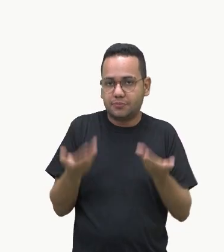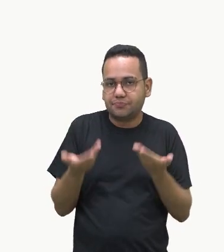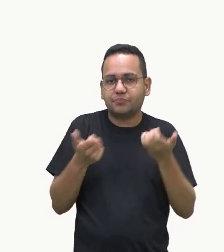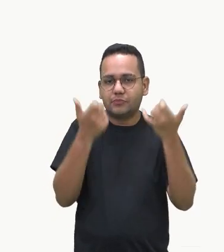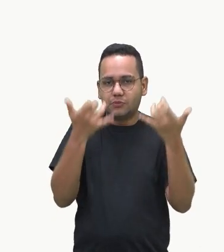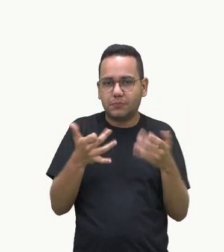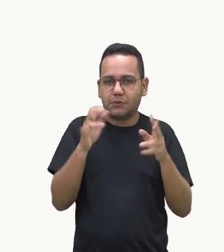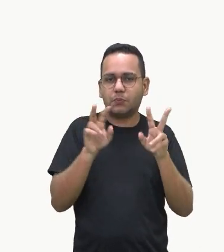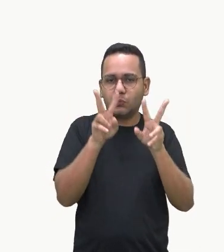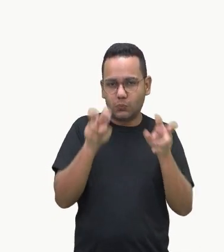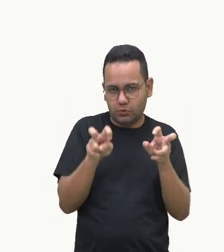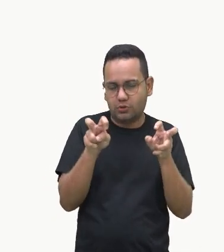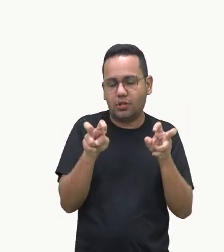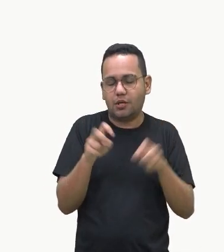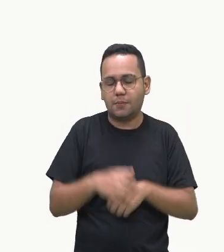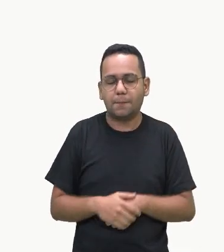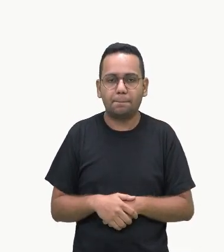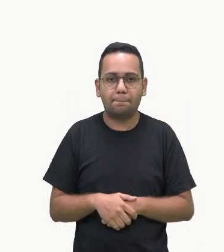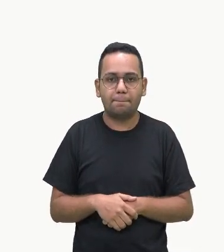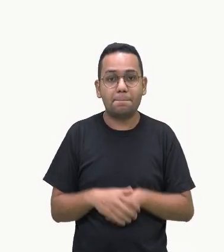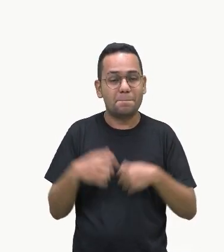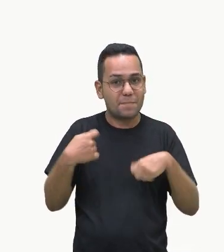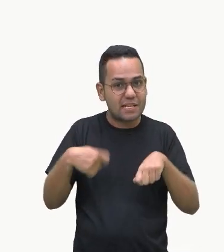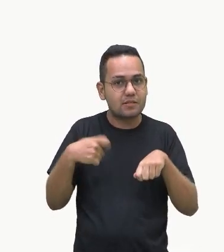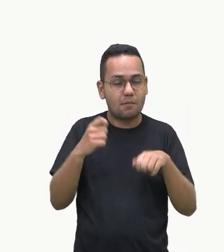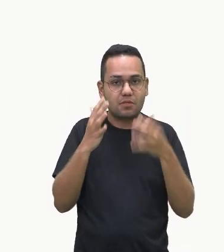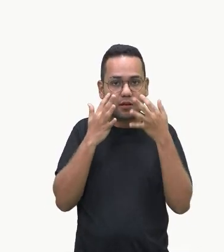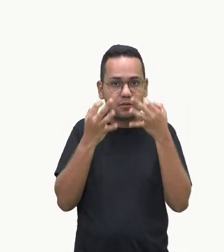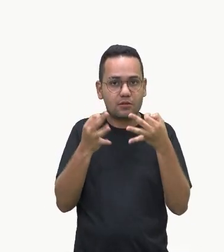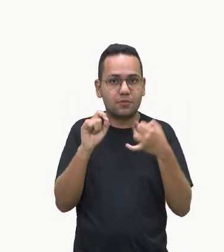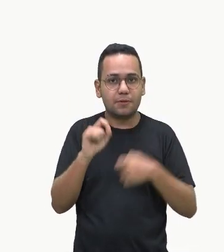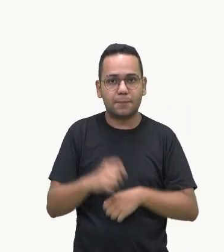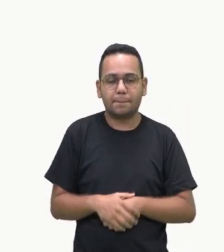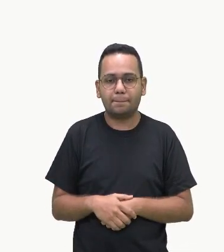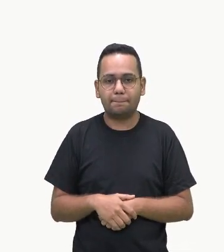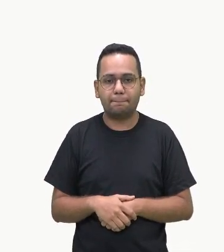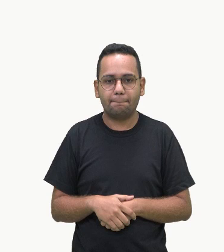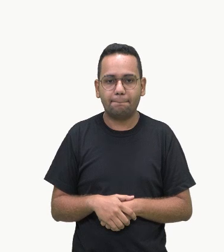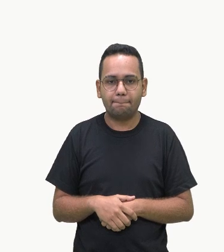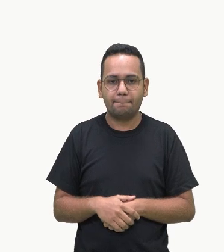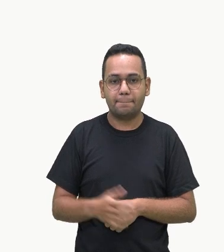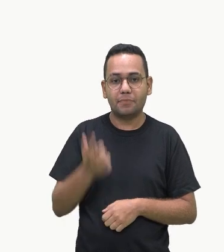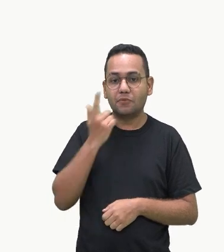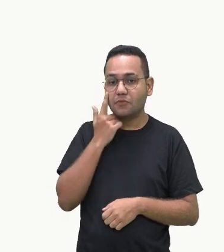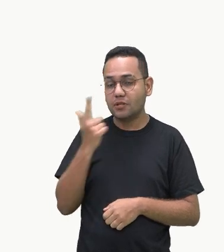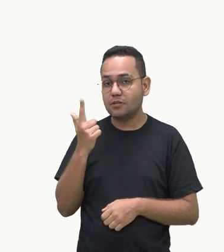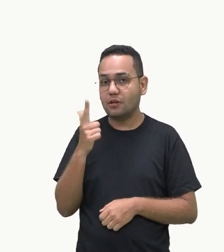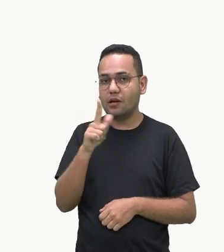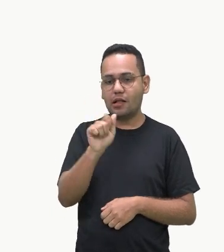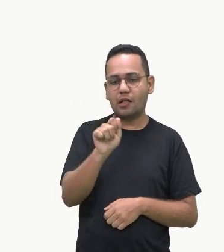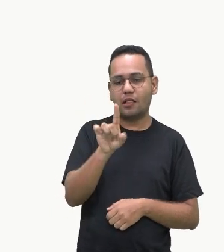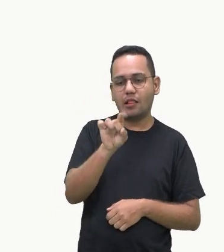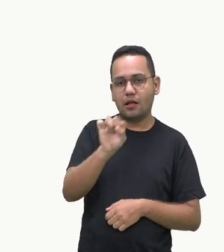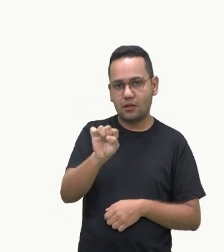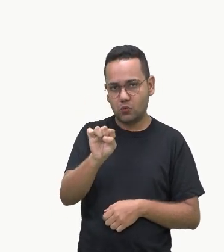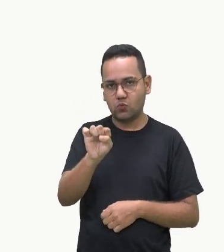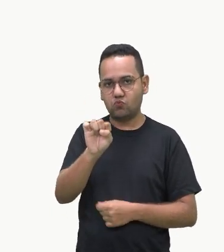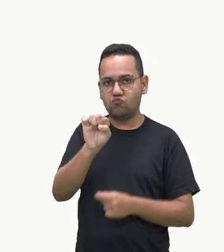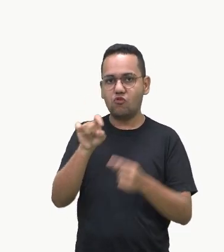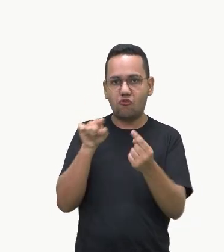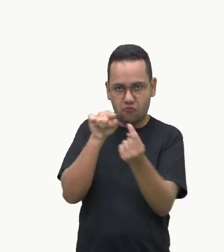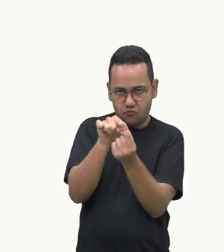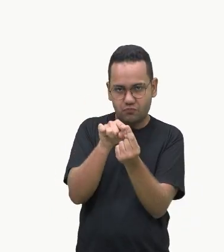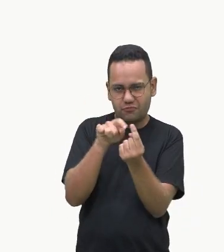pode deixar passar batido. Nós lemos aqui, ó, lados, vértices, não é? Lados